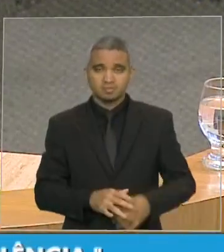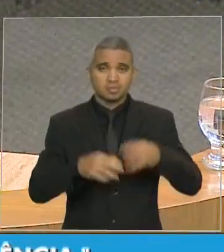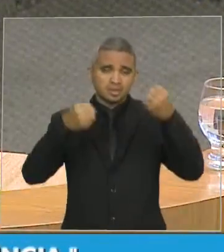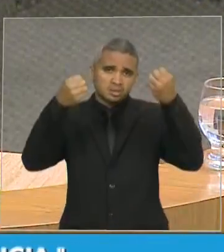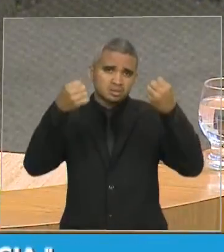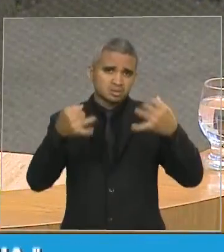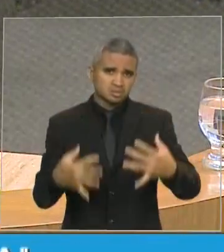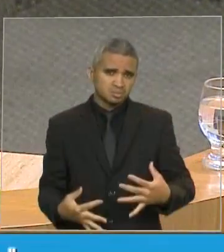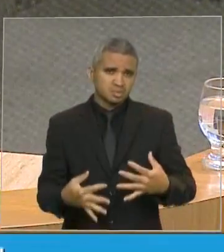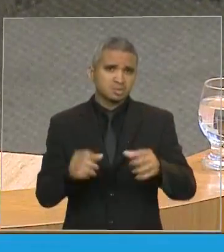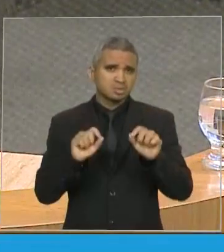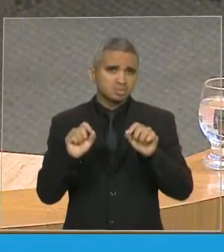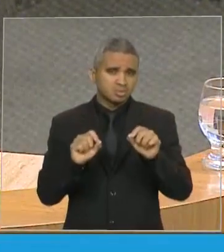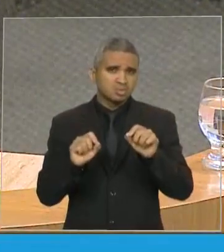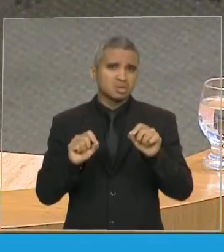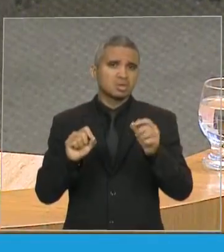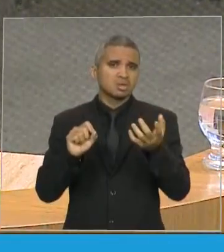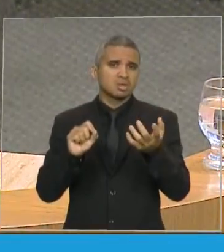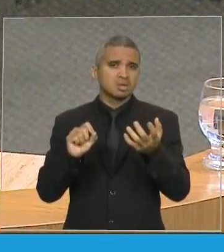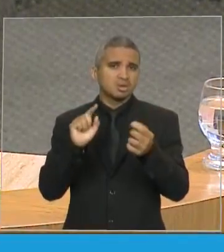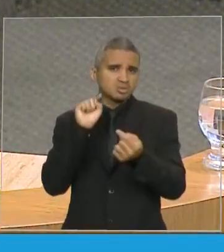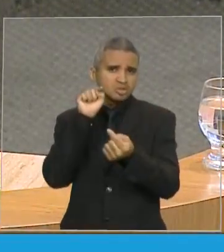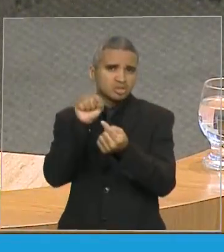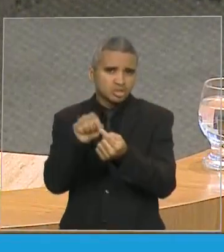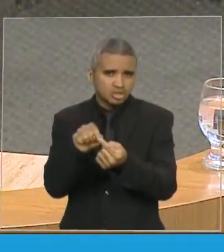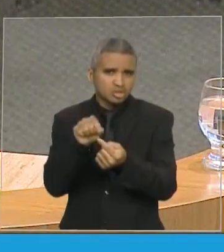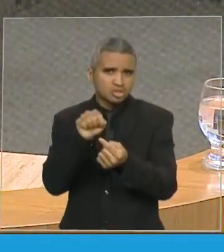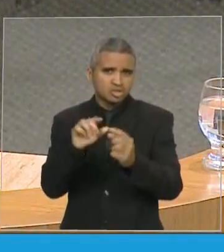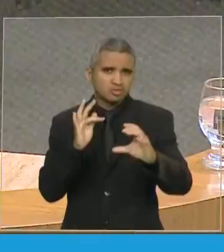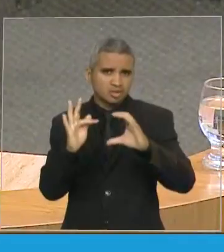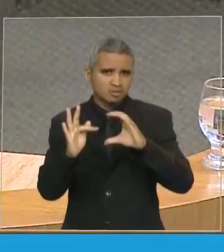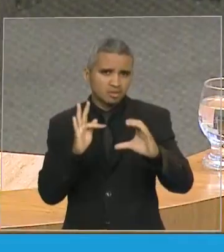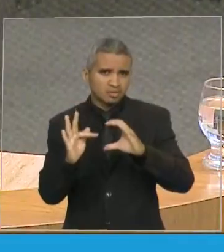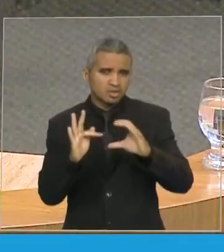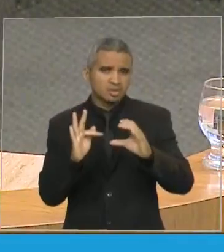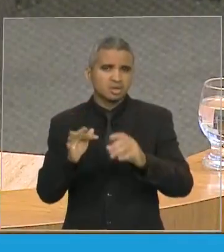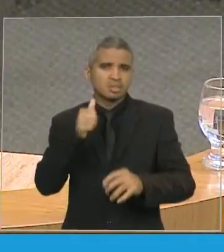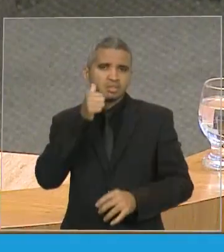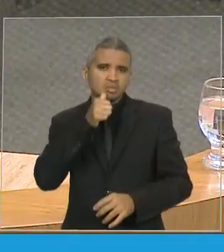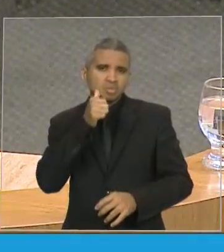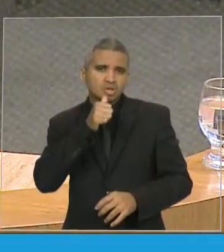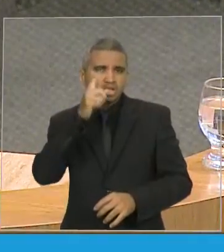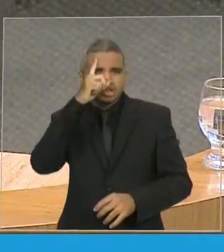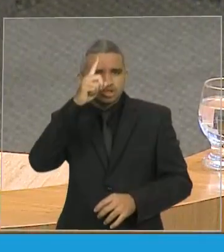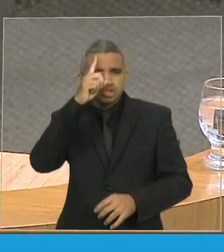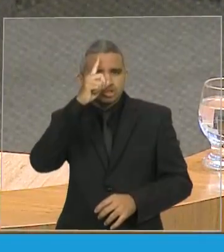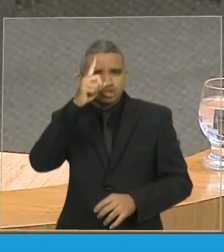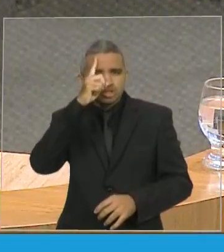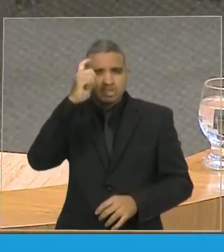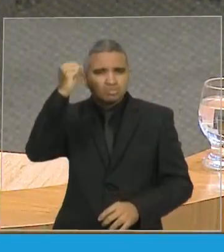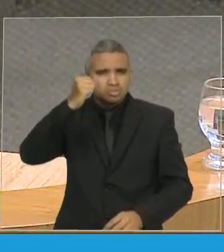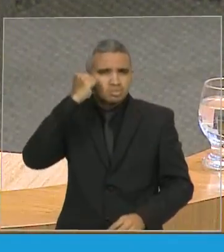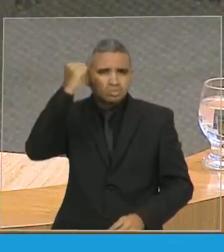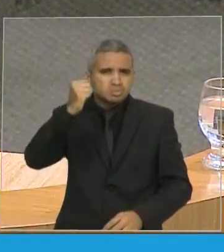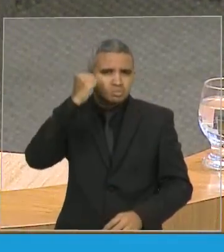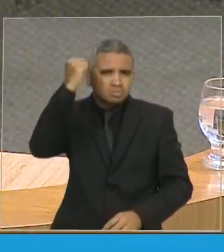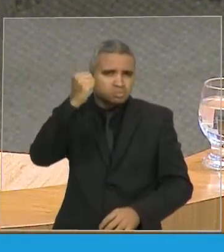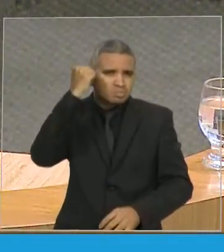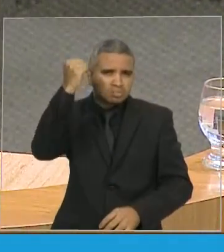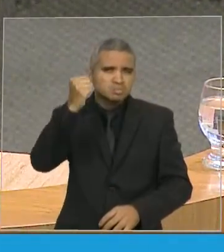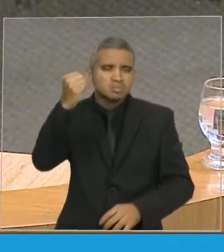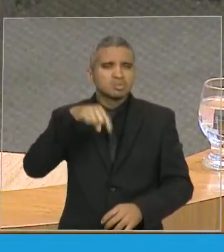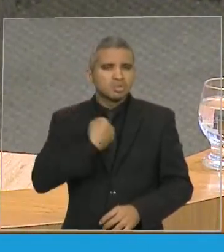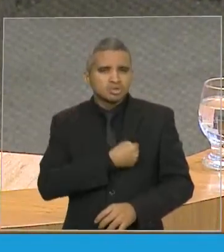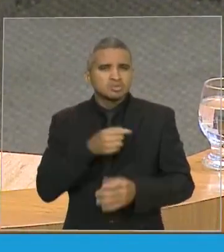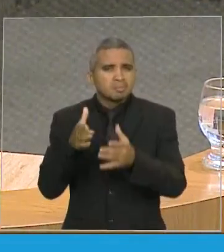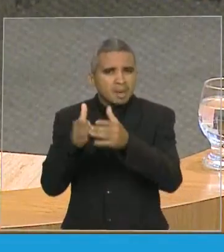isso que eu estou tentando falar, bem isso que a gente grita todos os dias nas nossas militâncias com relação à